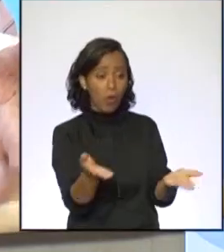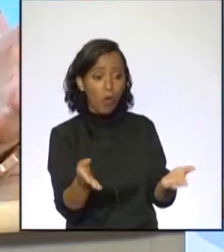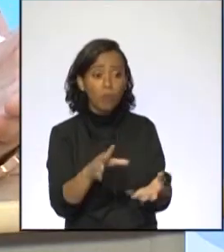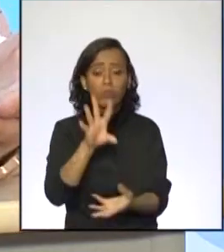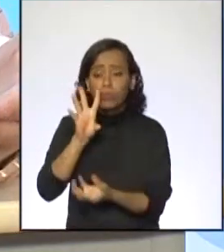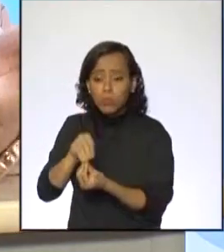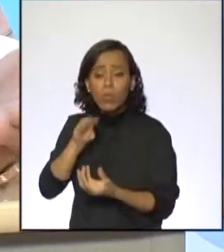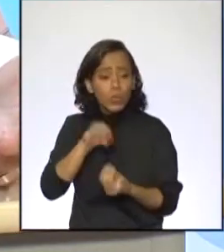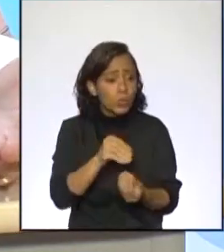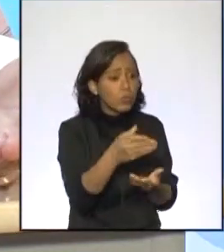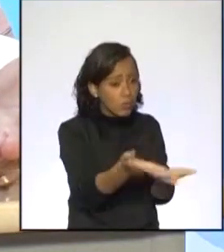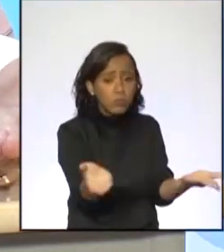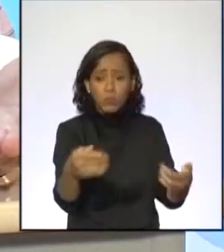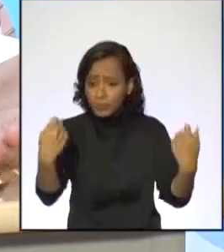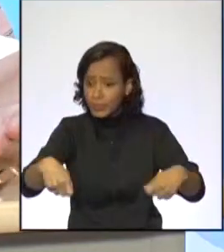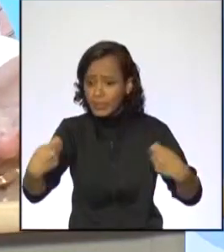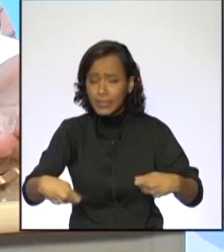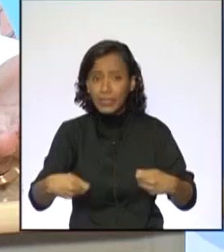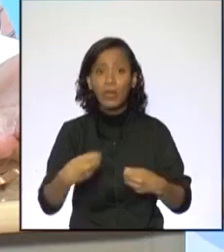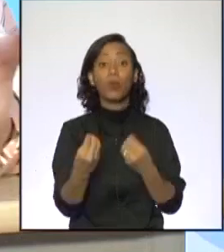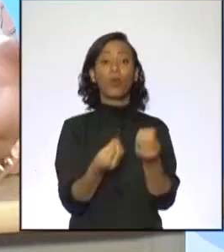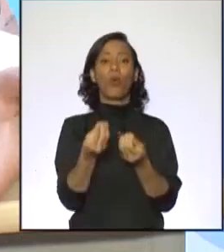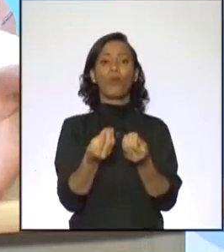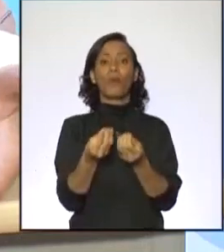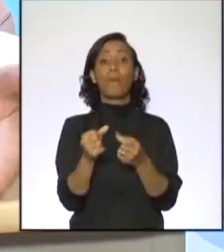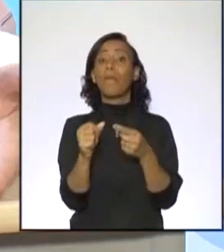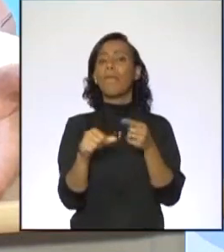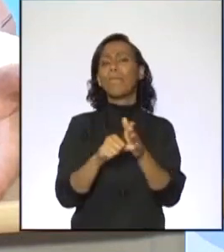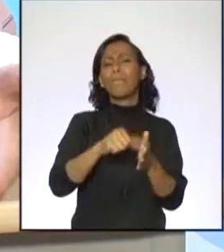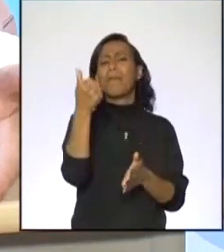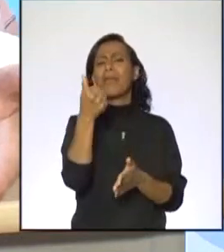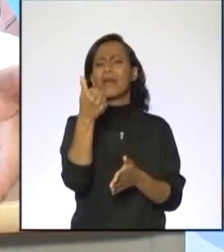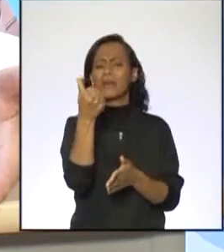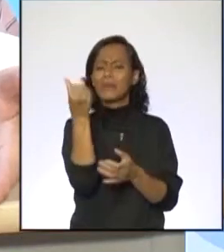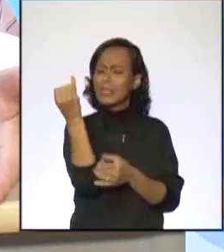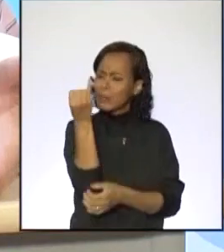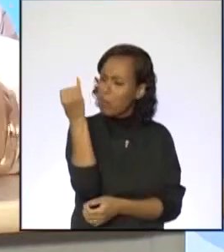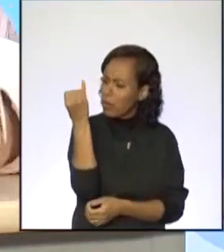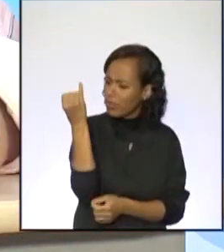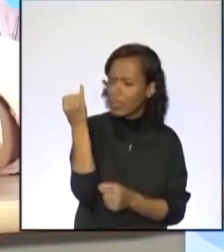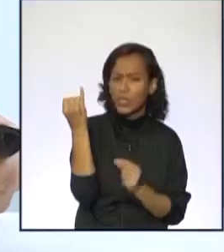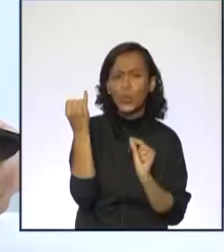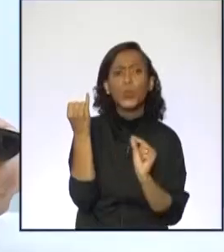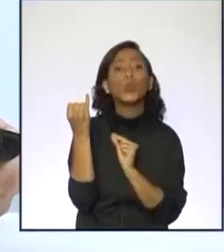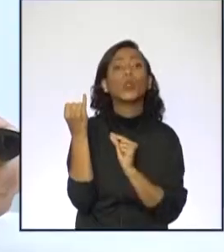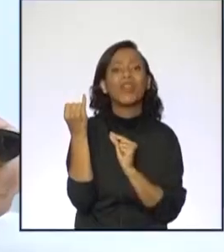fazer? Então, o primeiro passo é identificar o que é mais importante. Isso. Né? Bom,